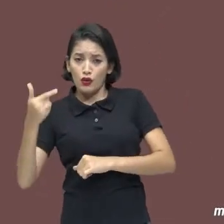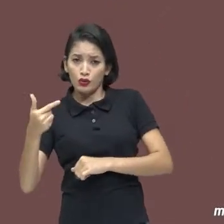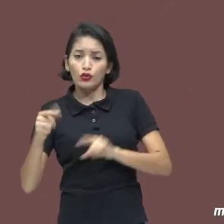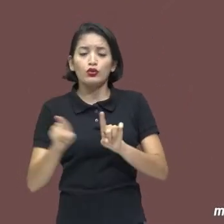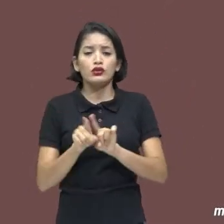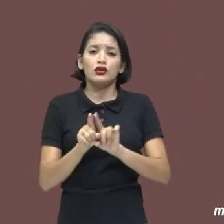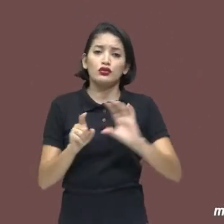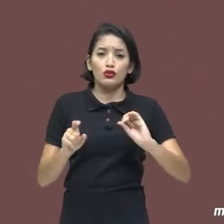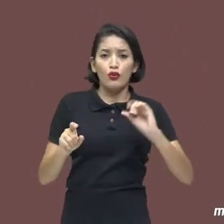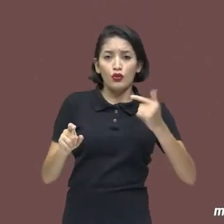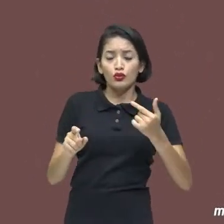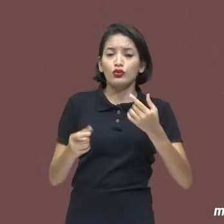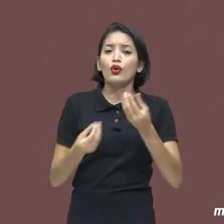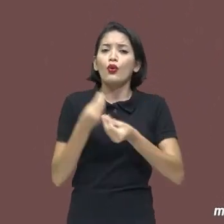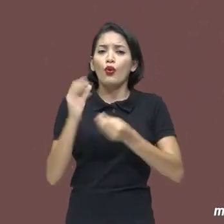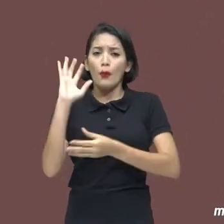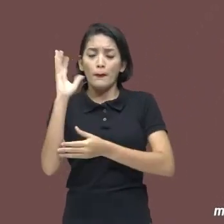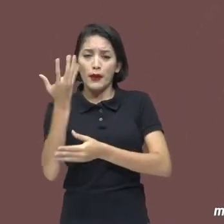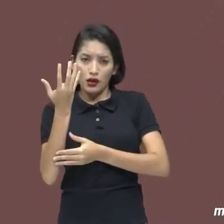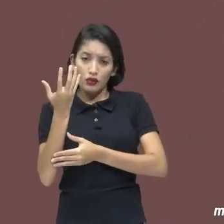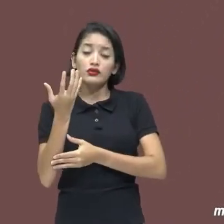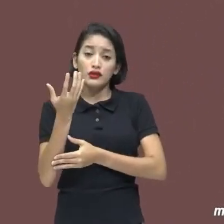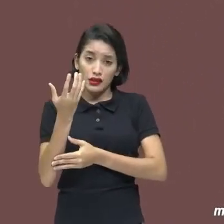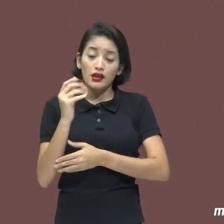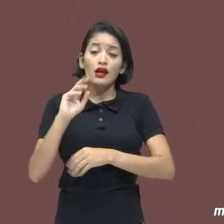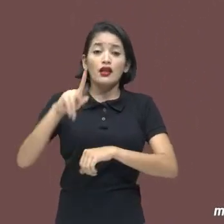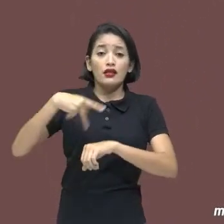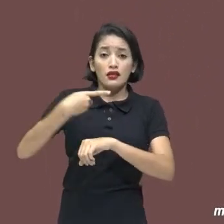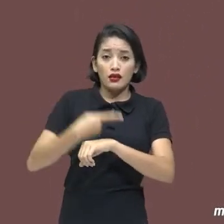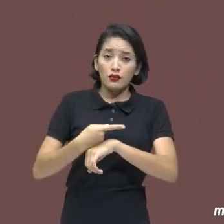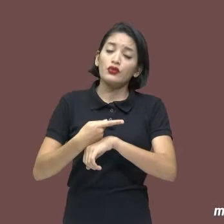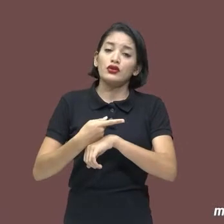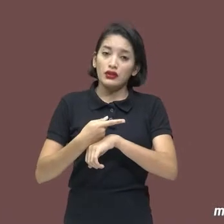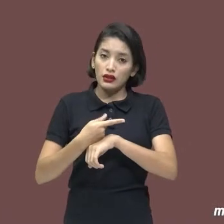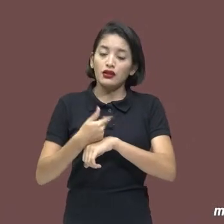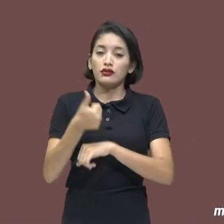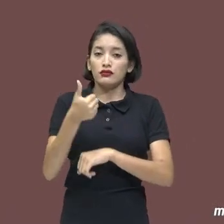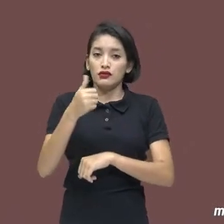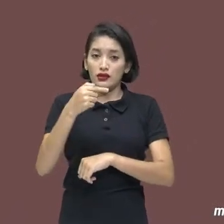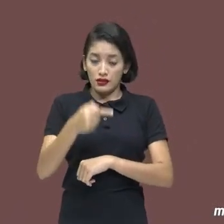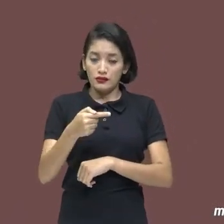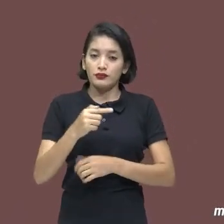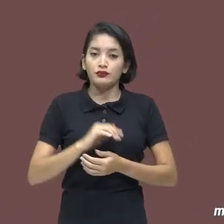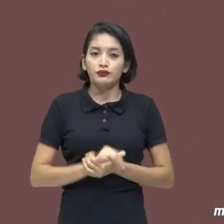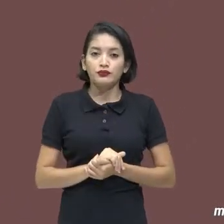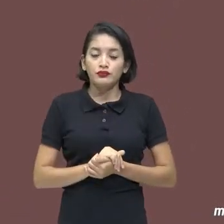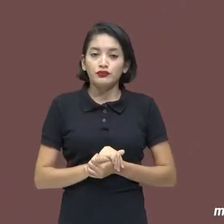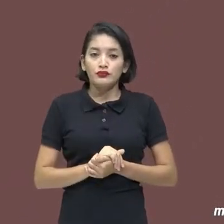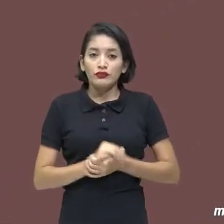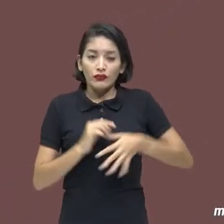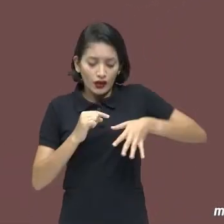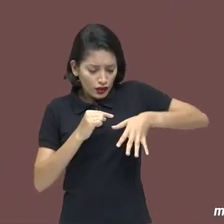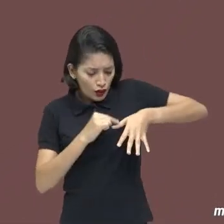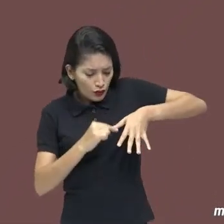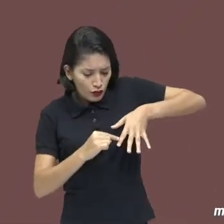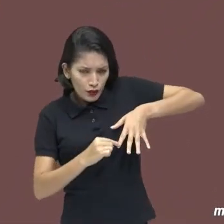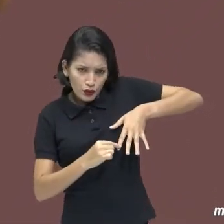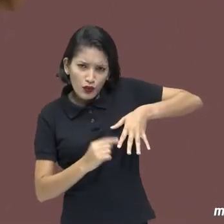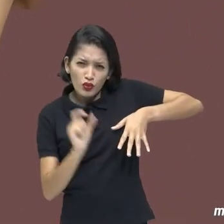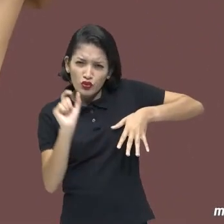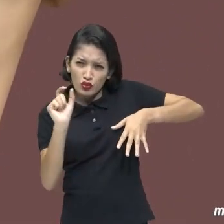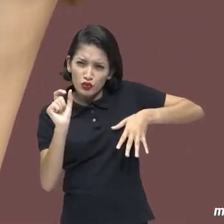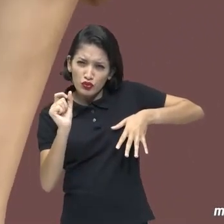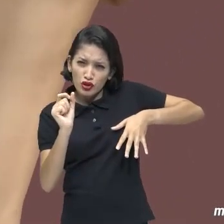dos bronquíolos ocorre a partir da 17ª ramificação em diante. Os bronquíolos terminais acabam em sacos